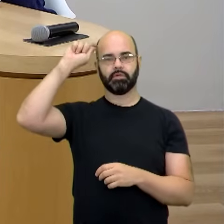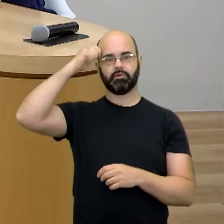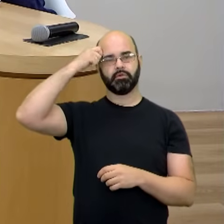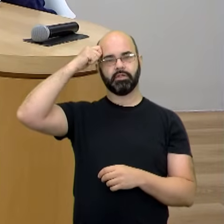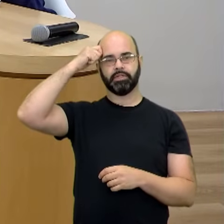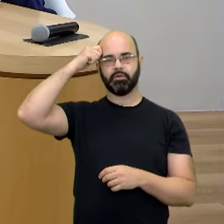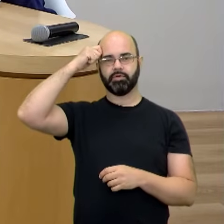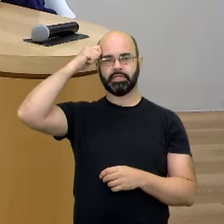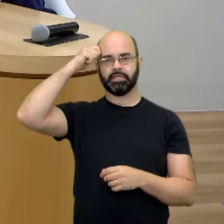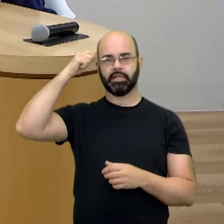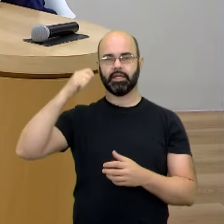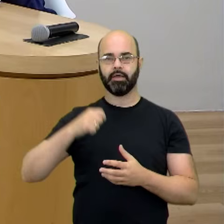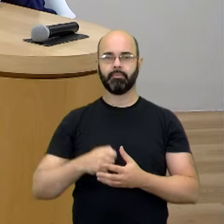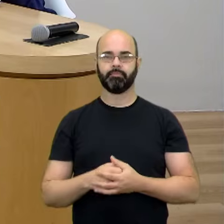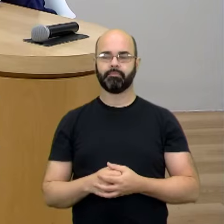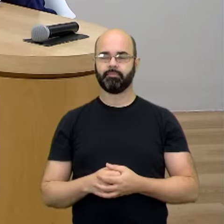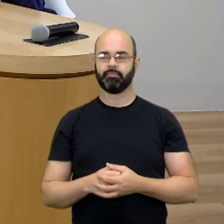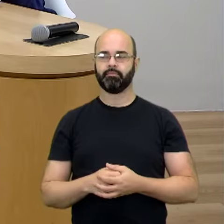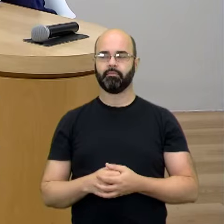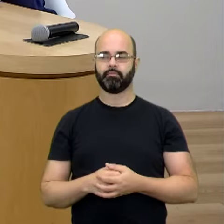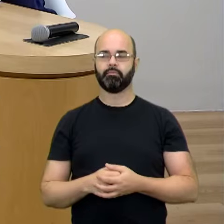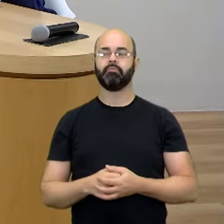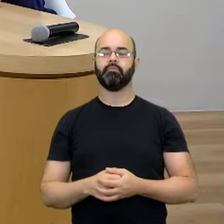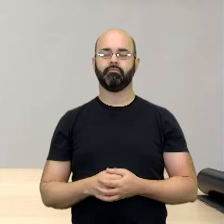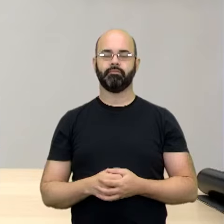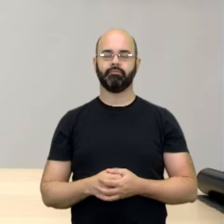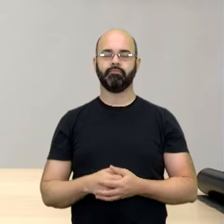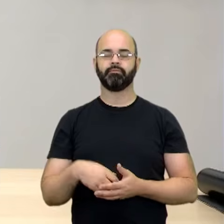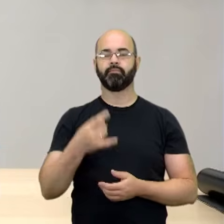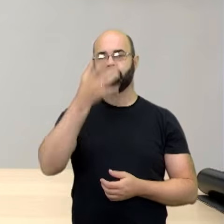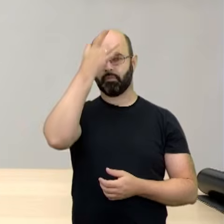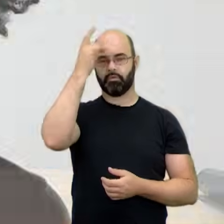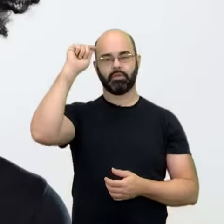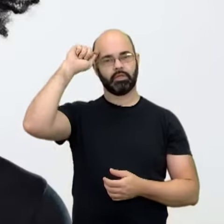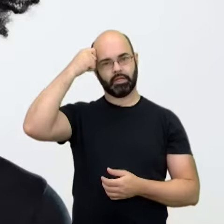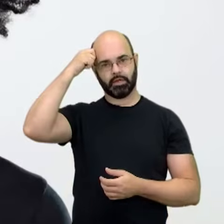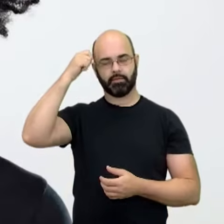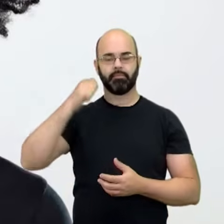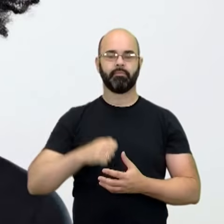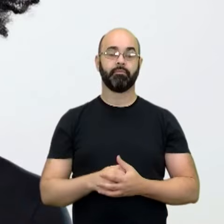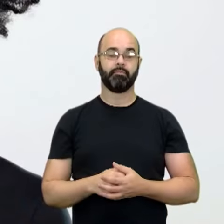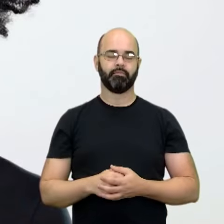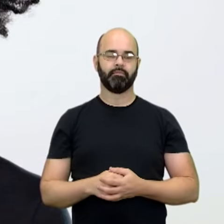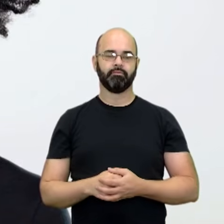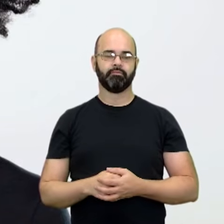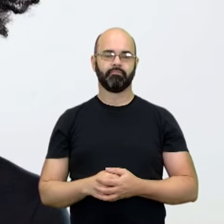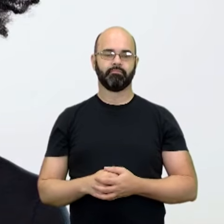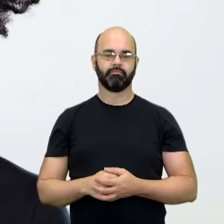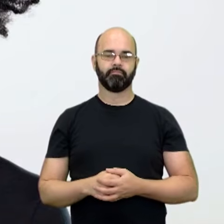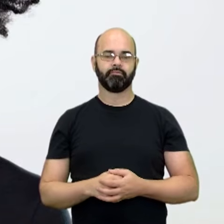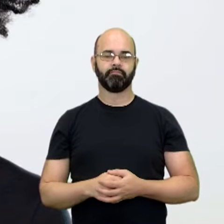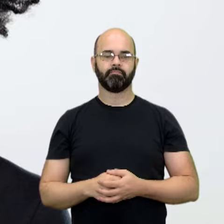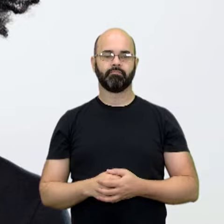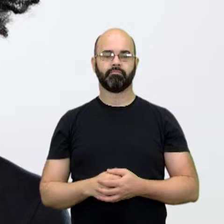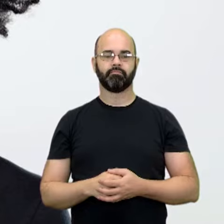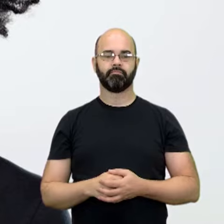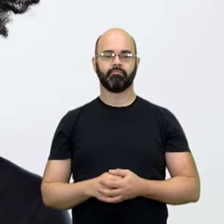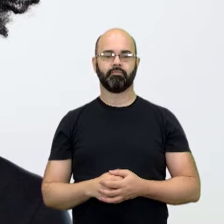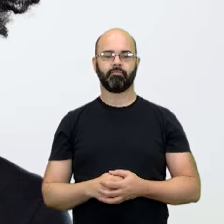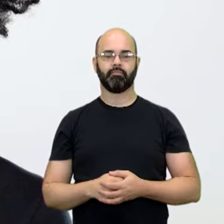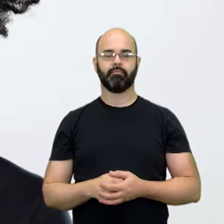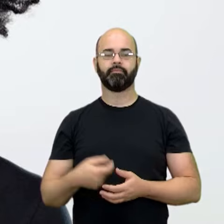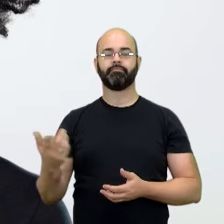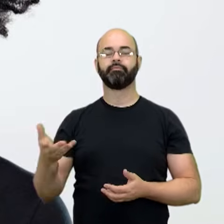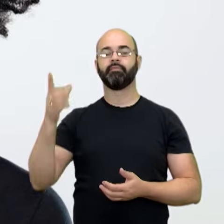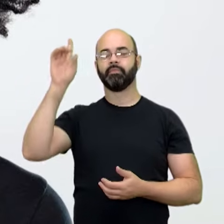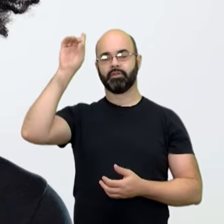Que a gente trouxe até uma resposta aqui, uma contextualização. Dá uma olhadinha aí na tela. Olha lá. Podemos dizer que essa